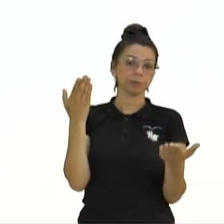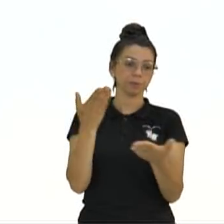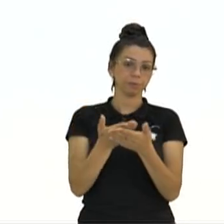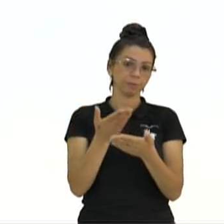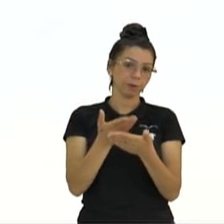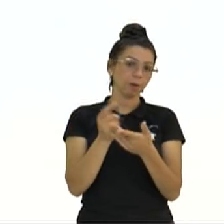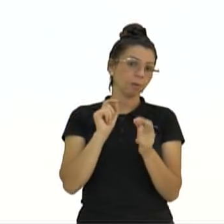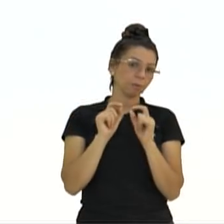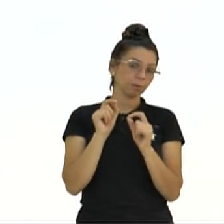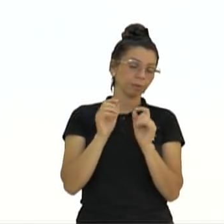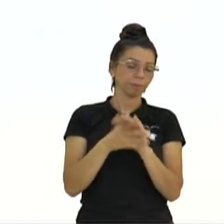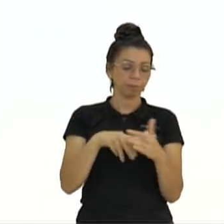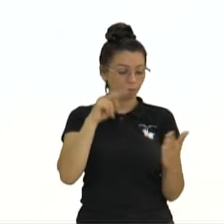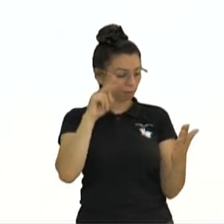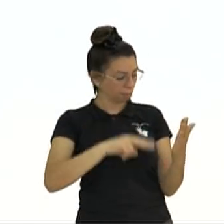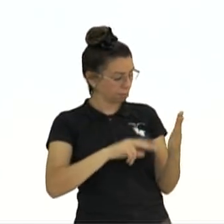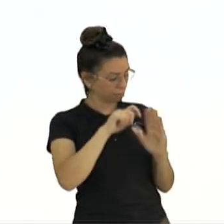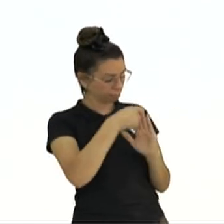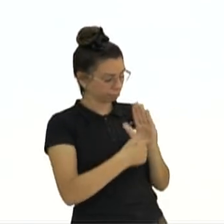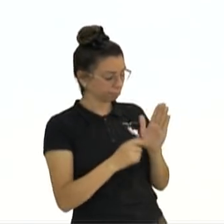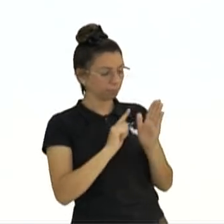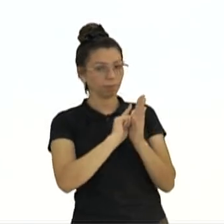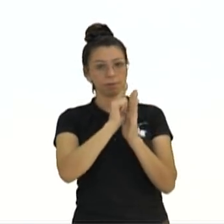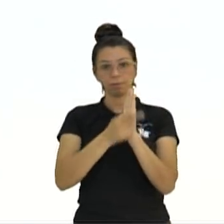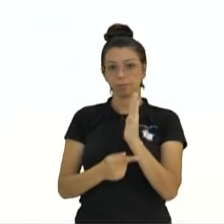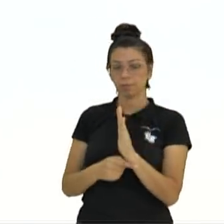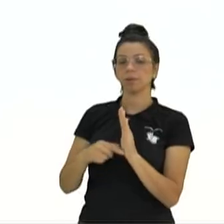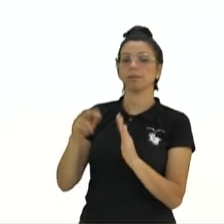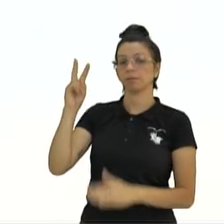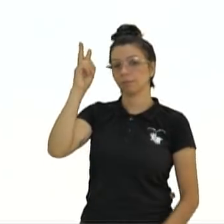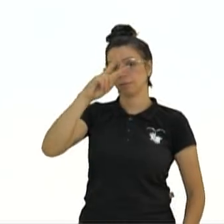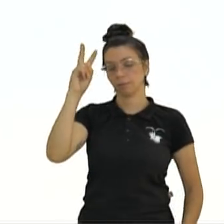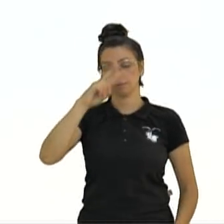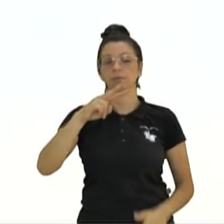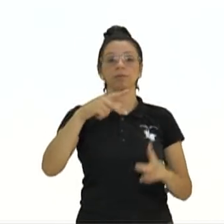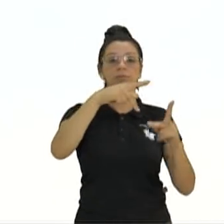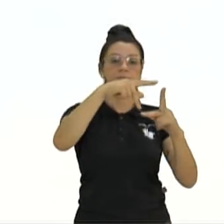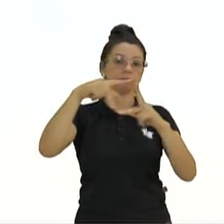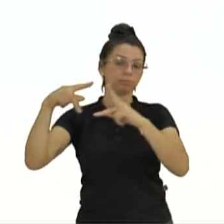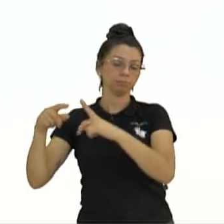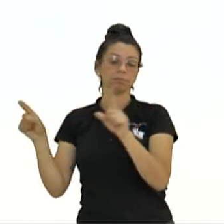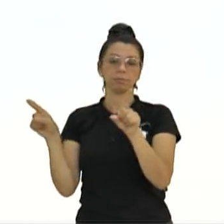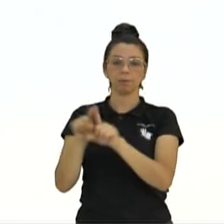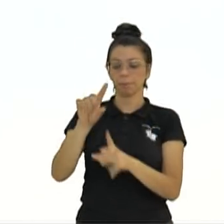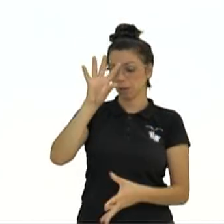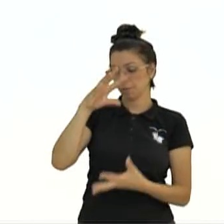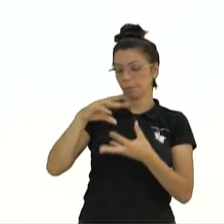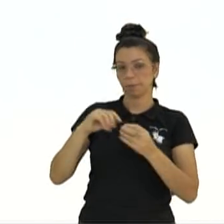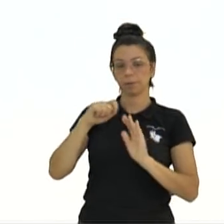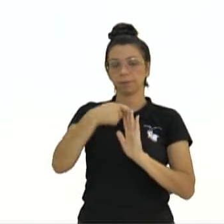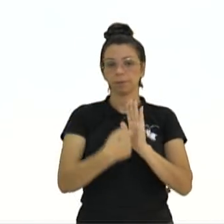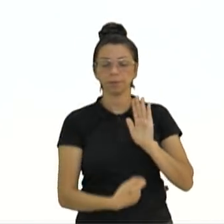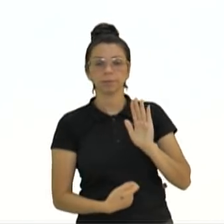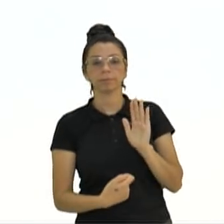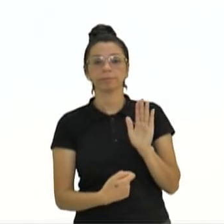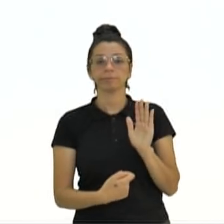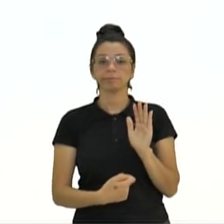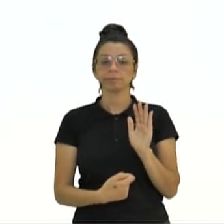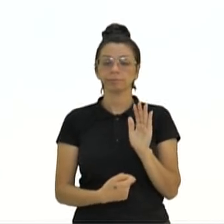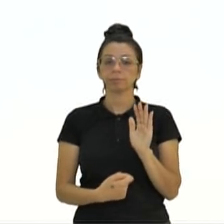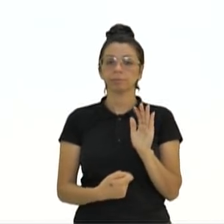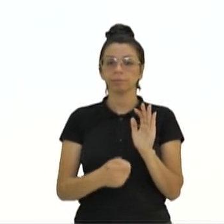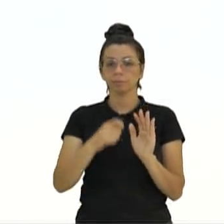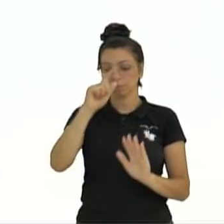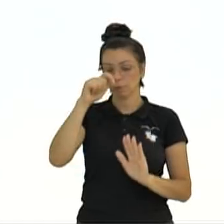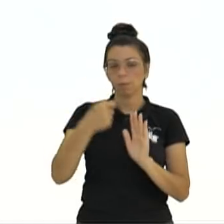são ler textos do gênero história em quadrinhos e tirinhas, interpretar texto com